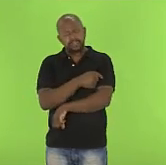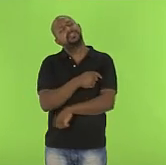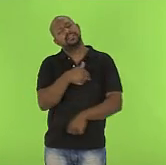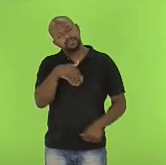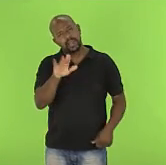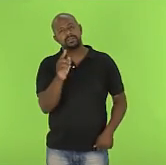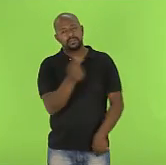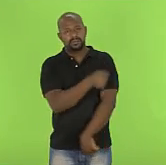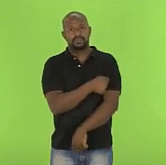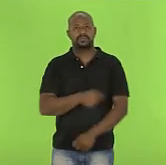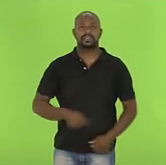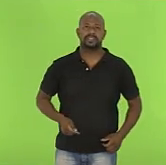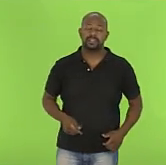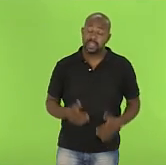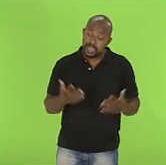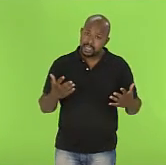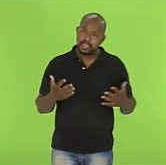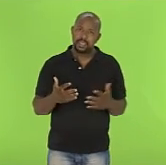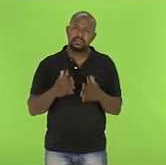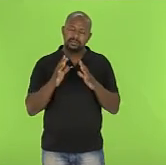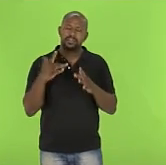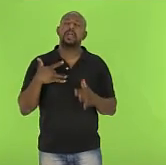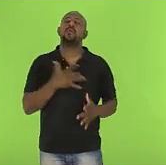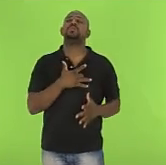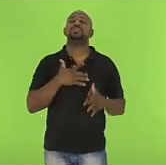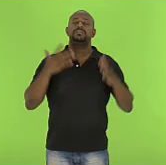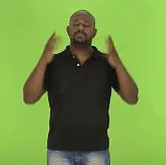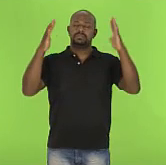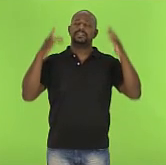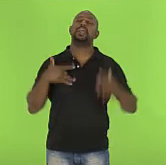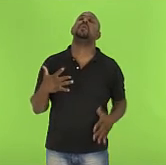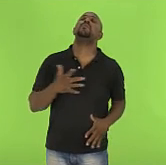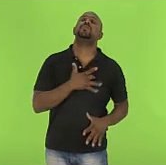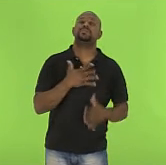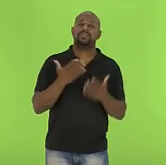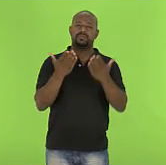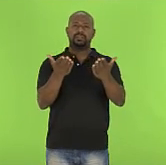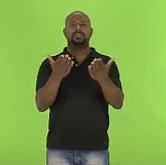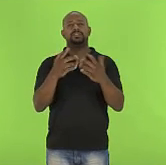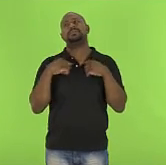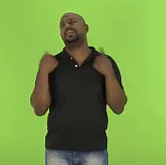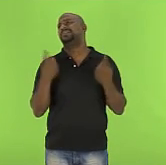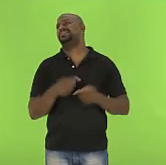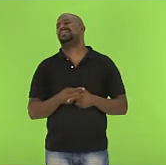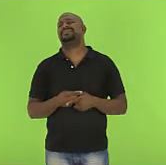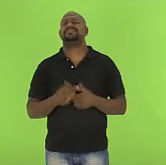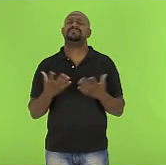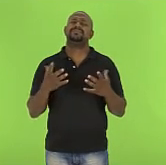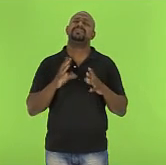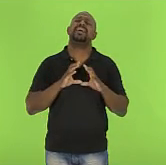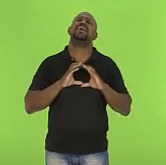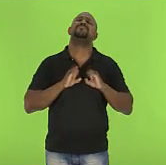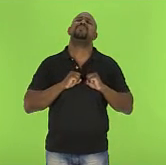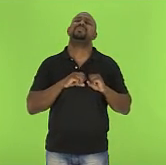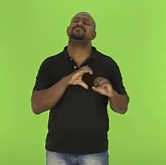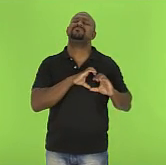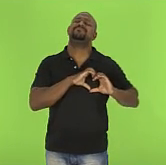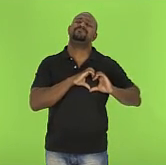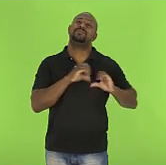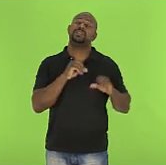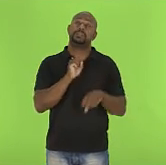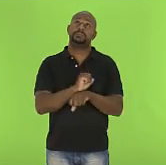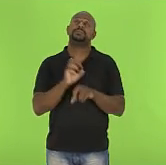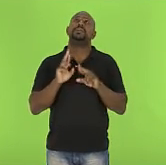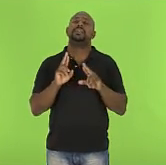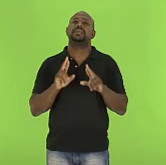tomar vacina, toma vacina. E saúde. Saúde para vocês, para a gente. Muito amor no